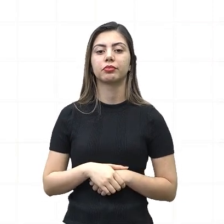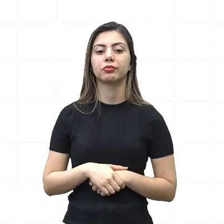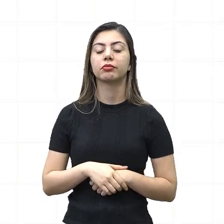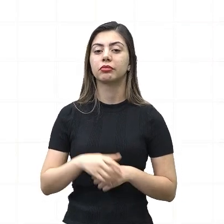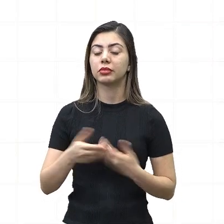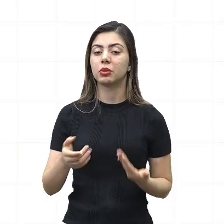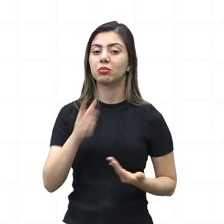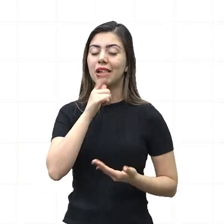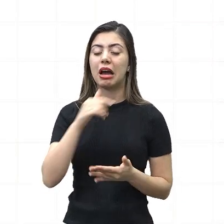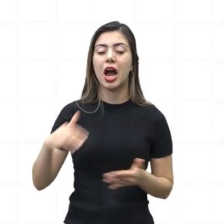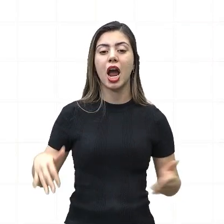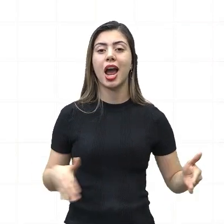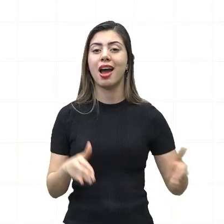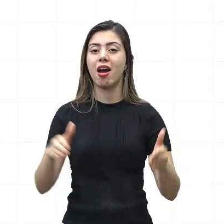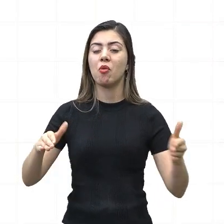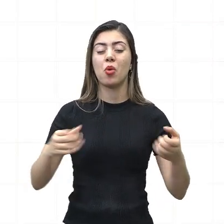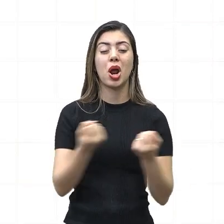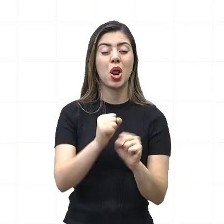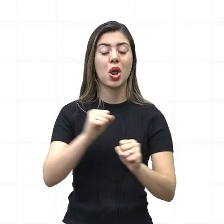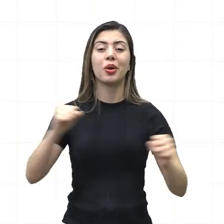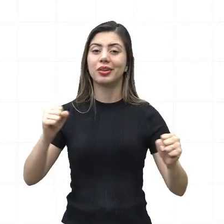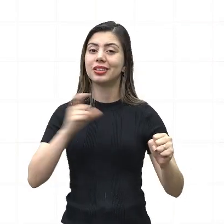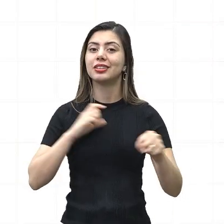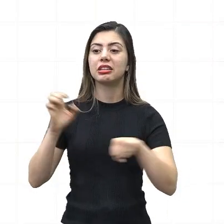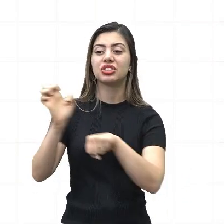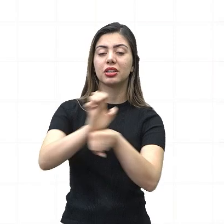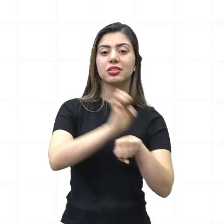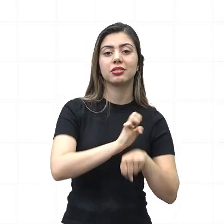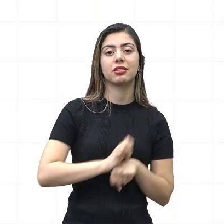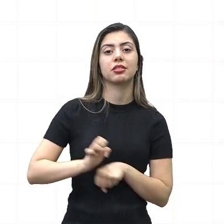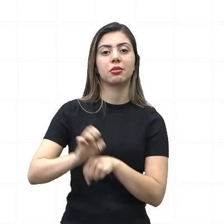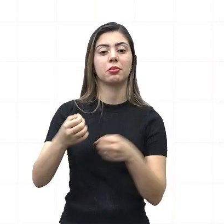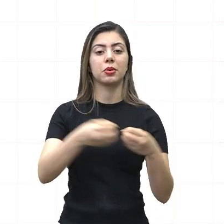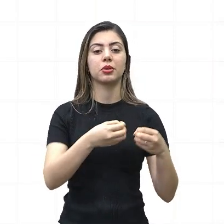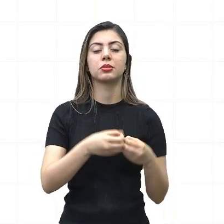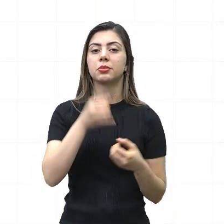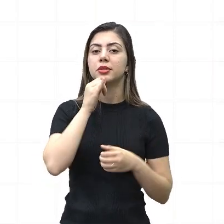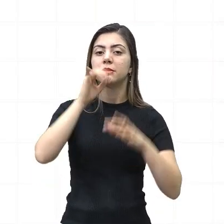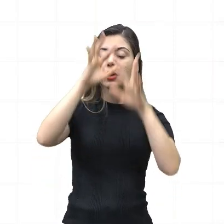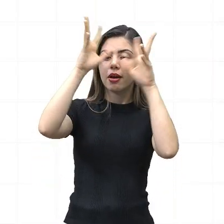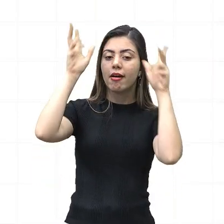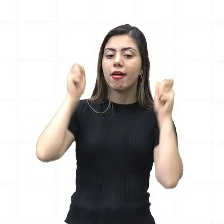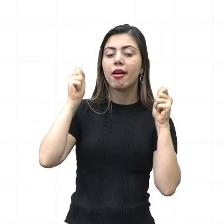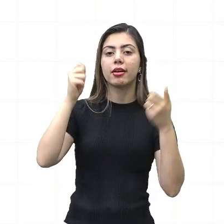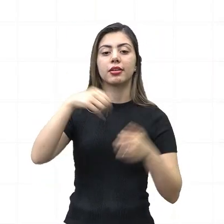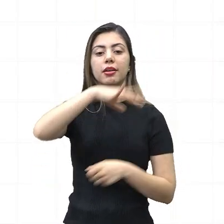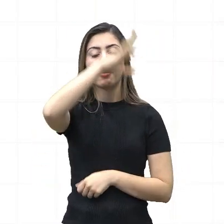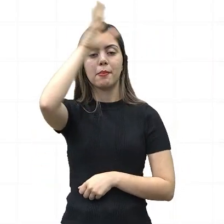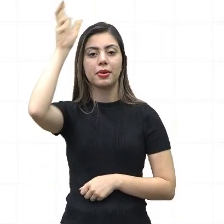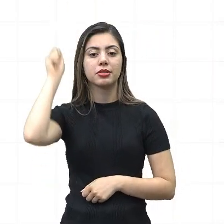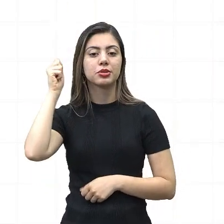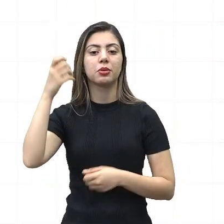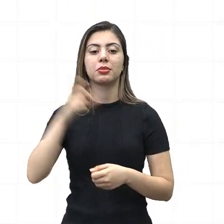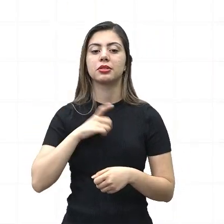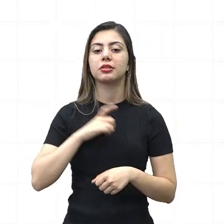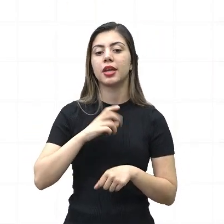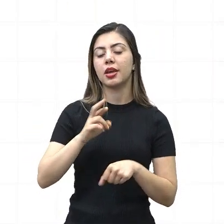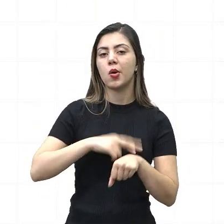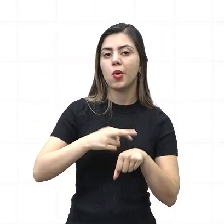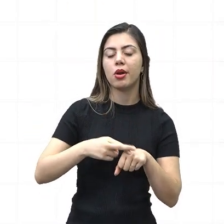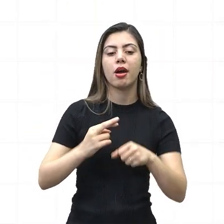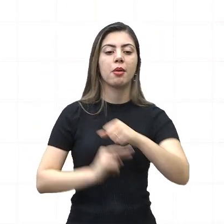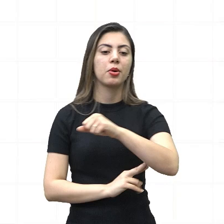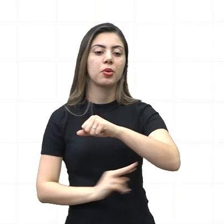vai ter água da bacia hidrográfica amazônica presente em vários estados. No Acre, Amazonas, aqui, né? Roraima, Rondônia,